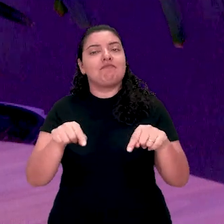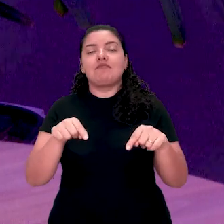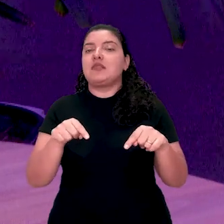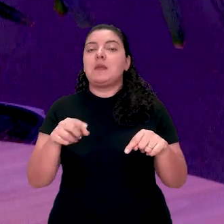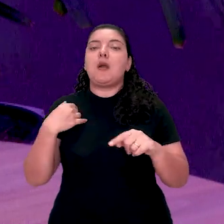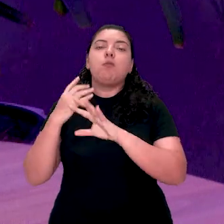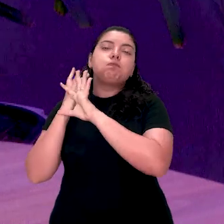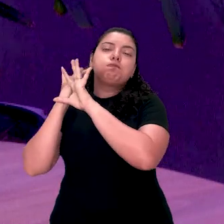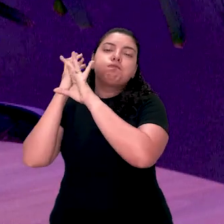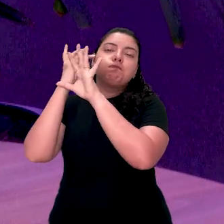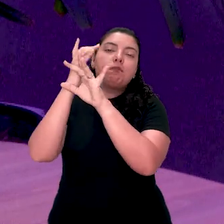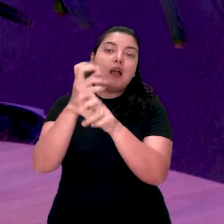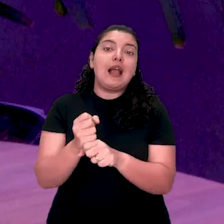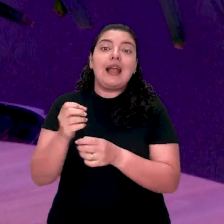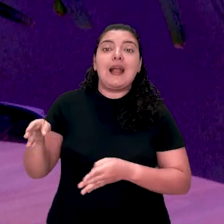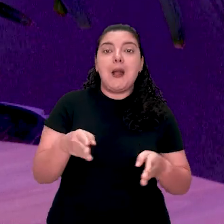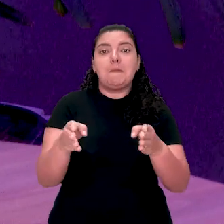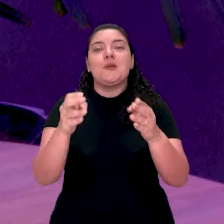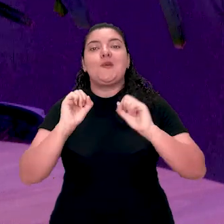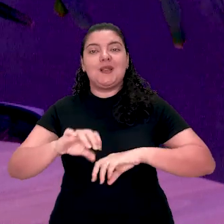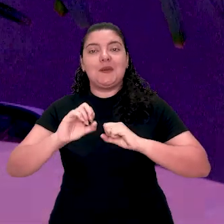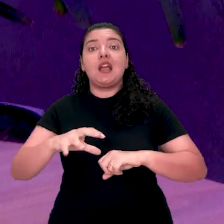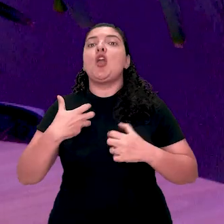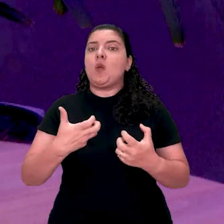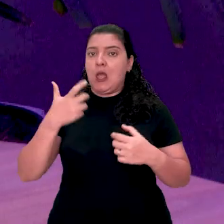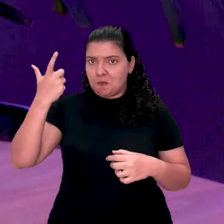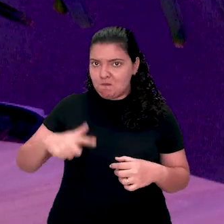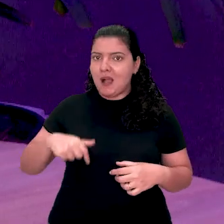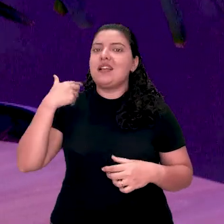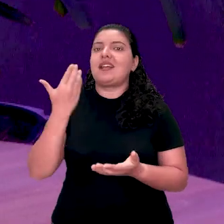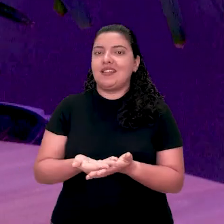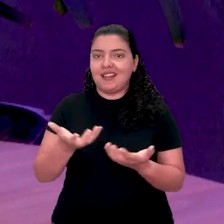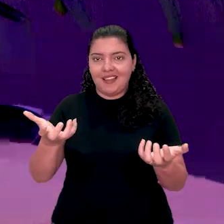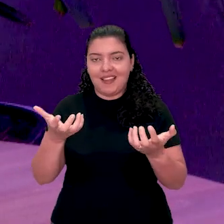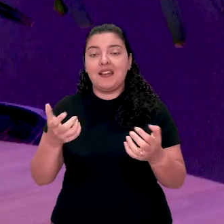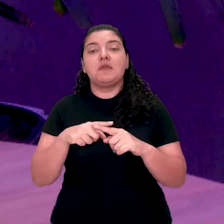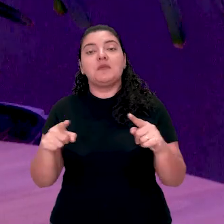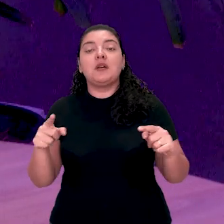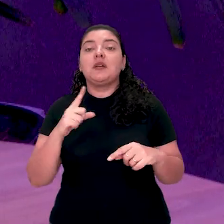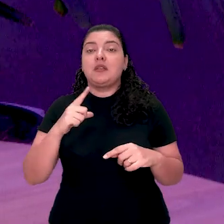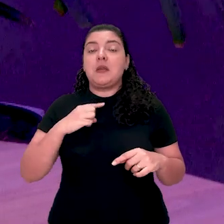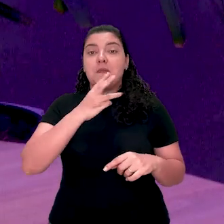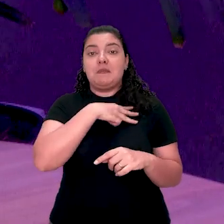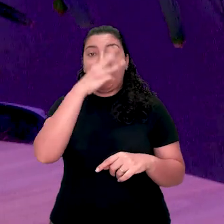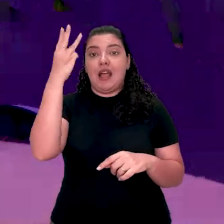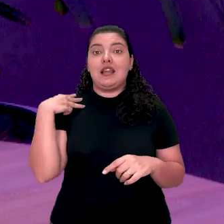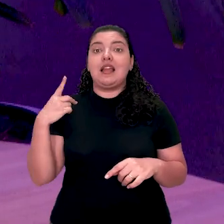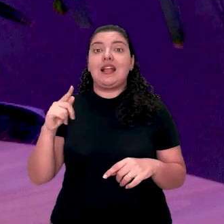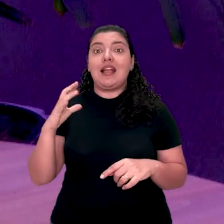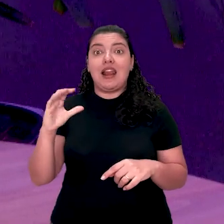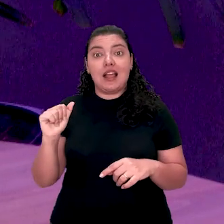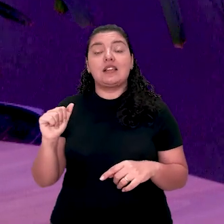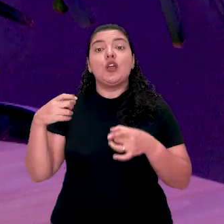praticamente o meu caminhar na educação, né? Eu ainda pretendo fazer muita coisa, né? Muita coisa. Saí do Nossa Senhora das Graças depois de